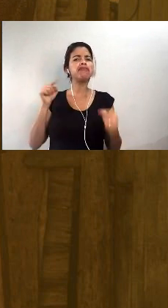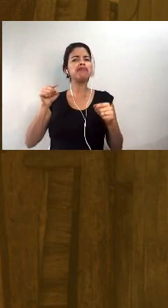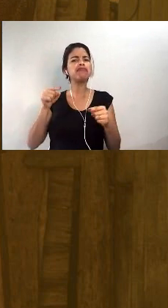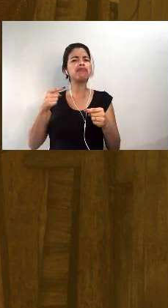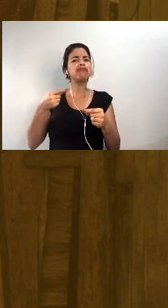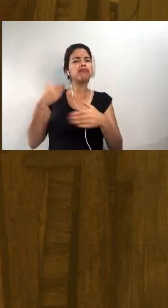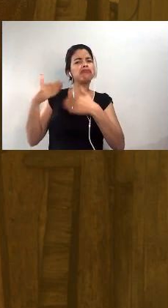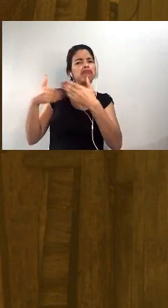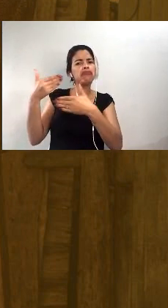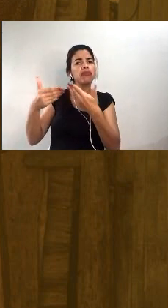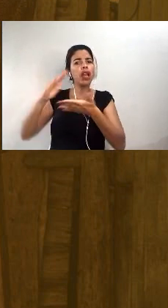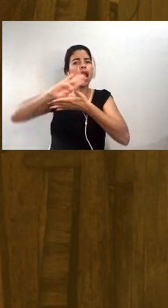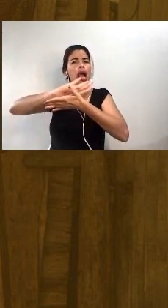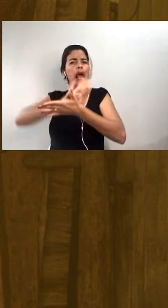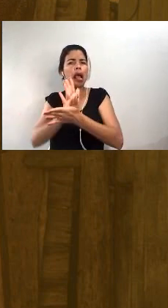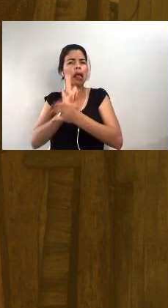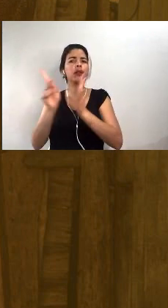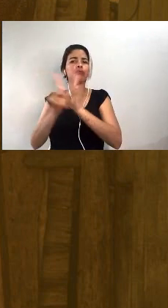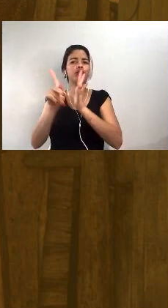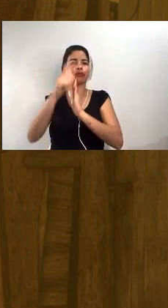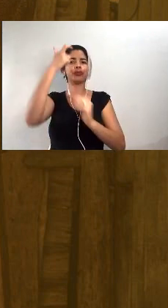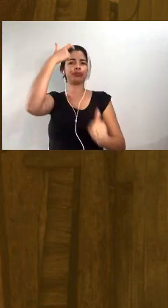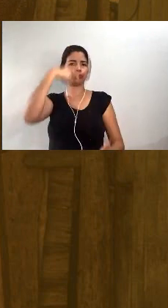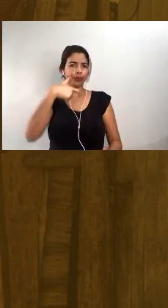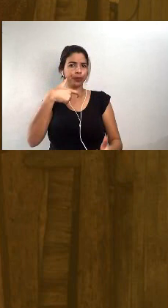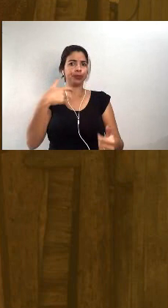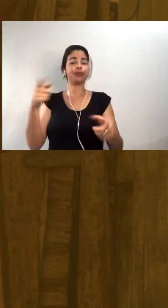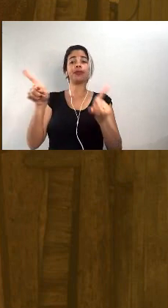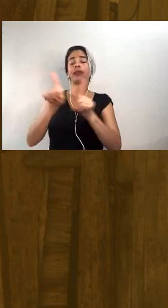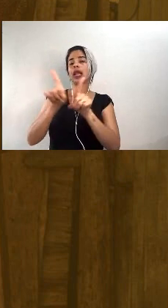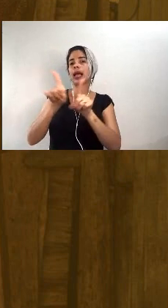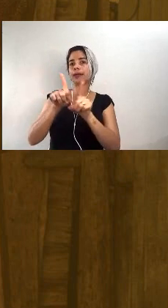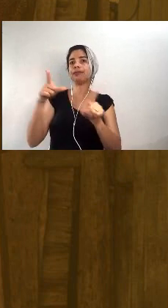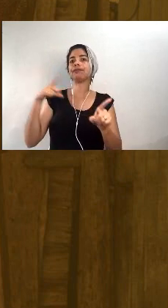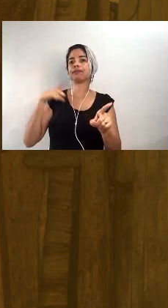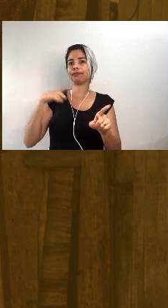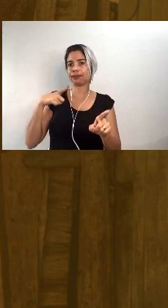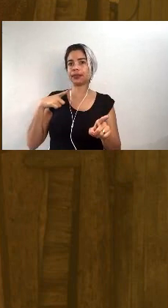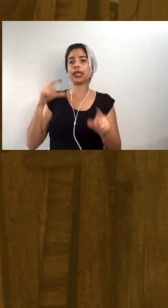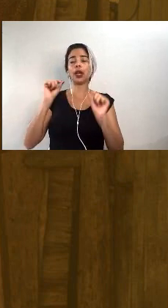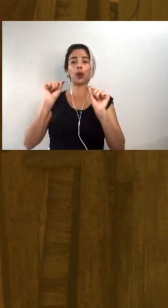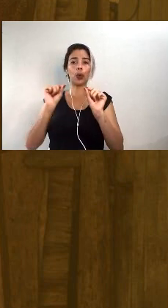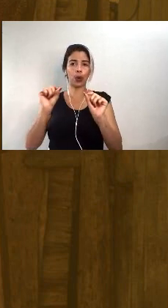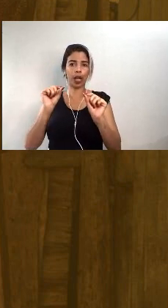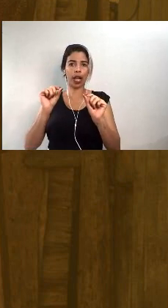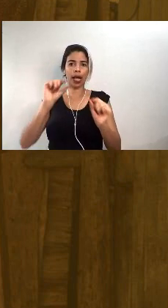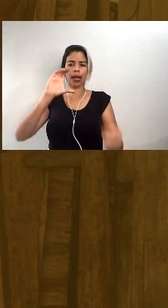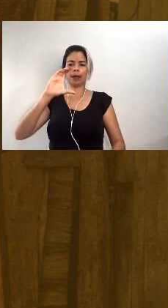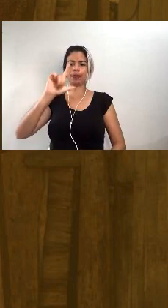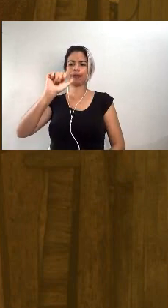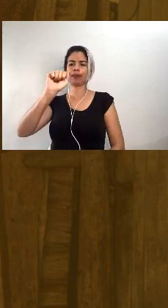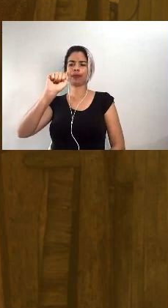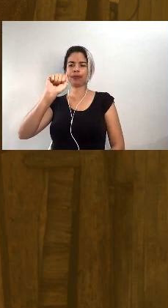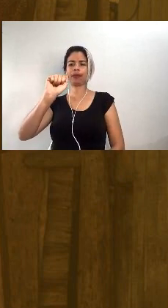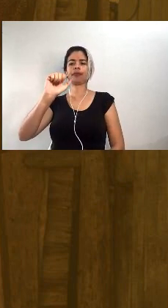as ações antirracistas. Nós contamos hoje com Cláudia Maiorga,